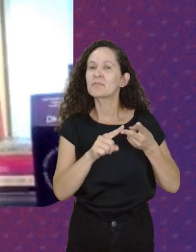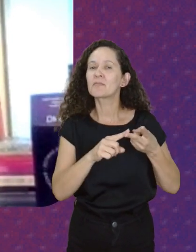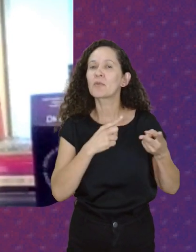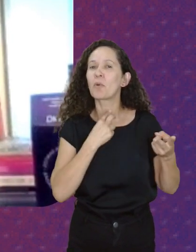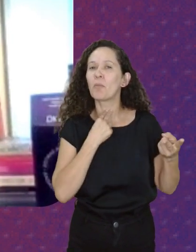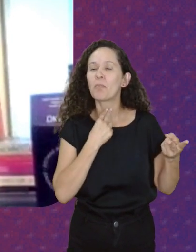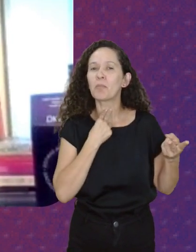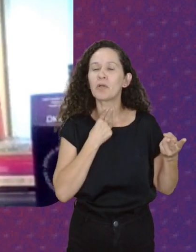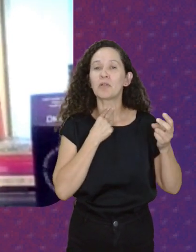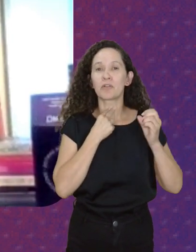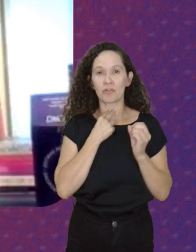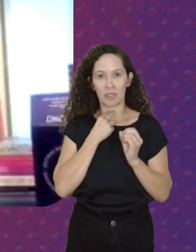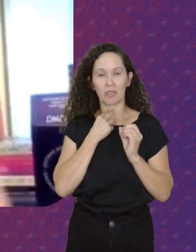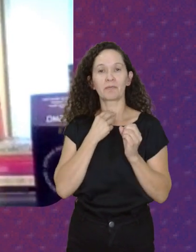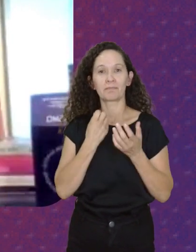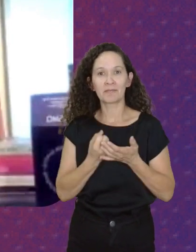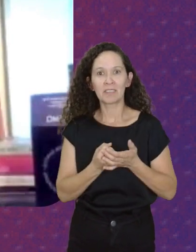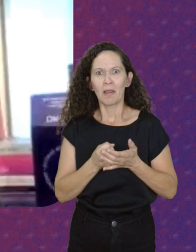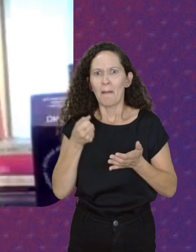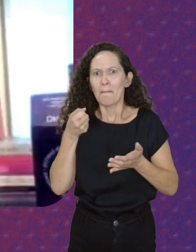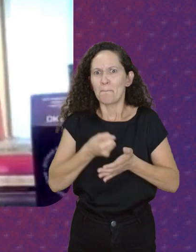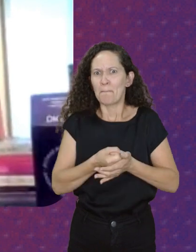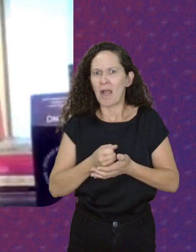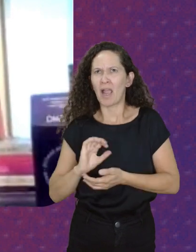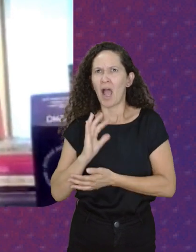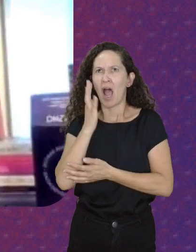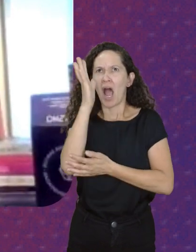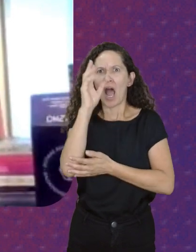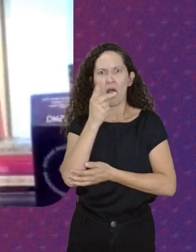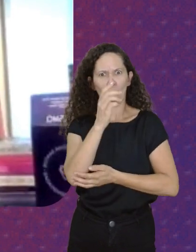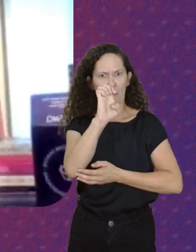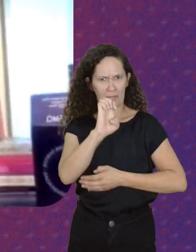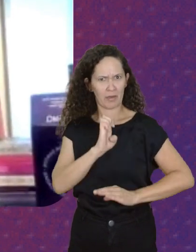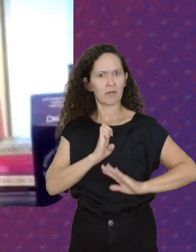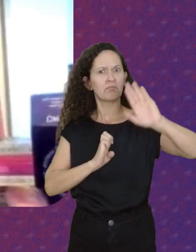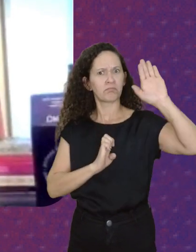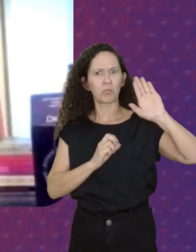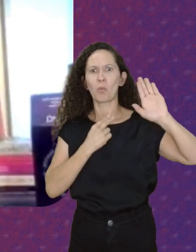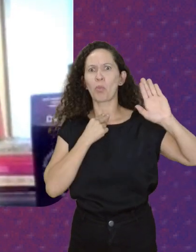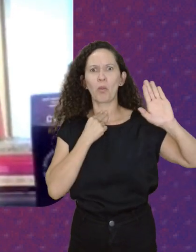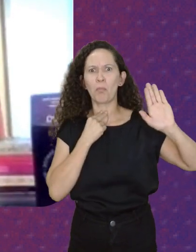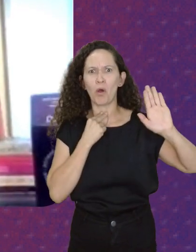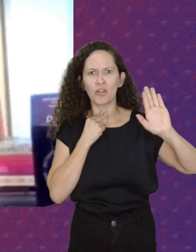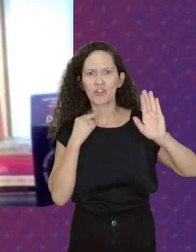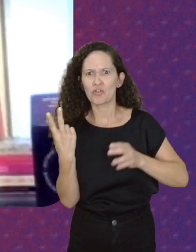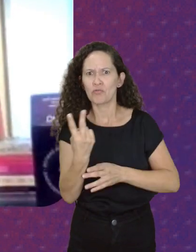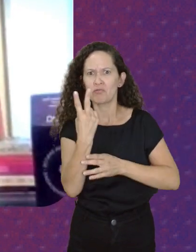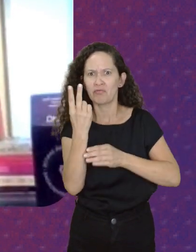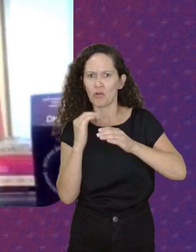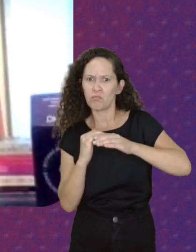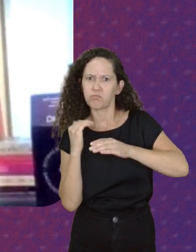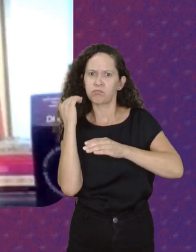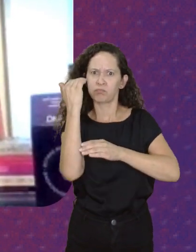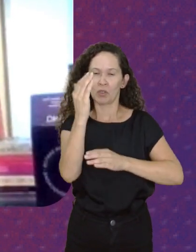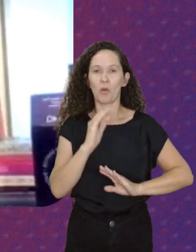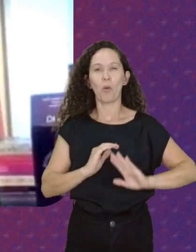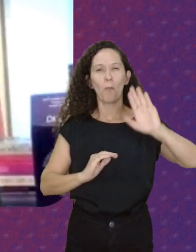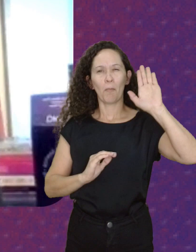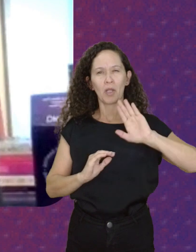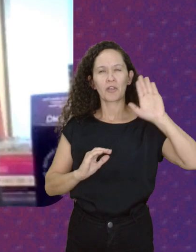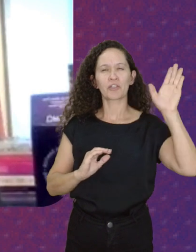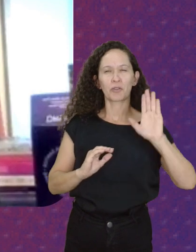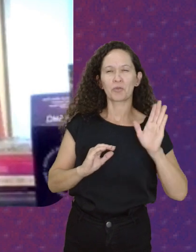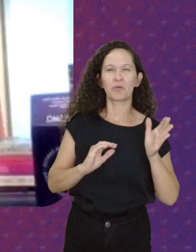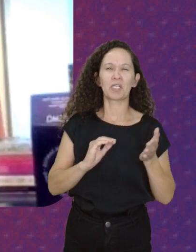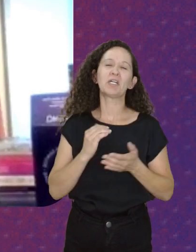pode gastar exageradamente com a pré-campanha, não pode se despender gastos que uma candidatura média não